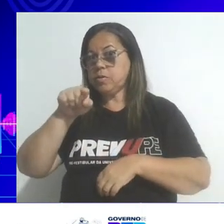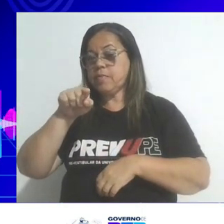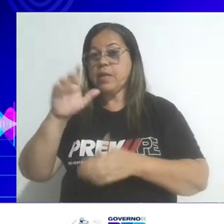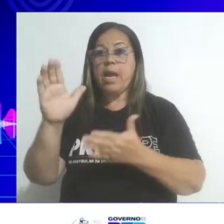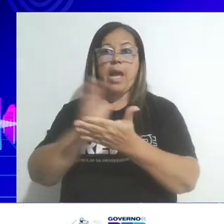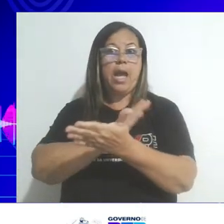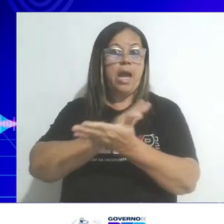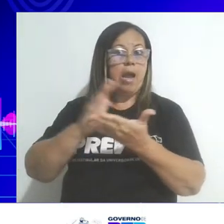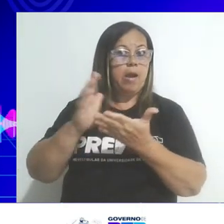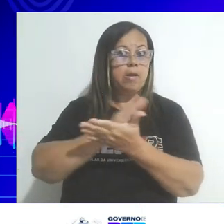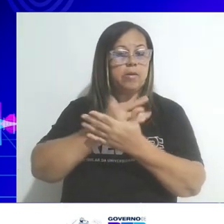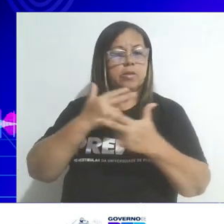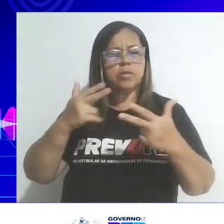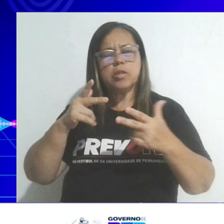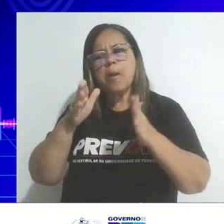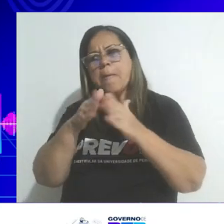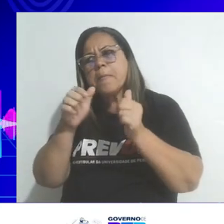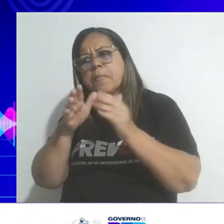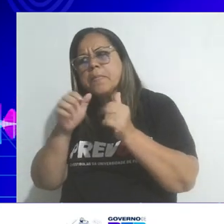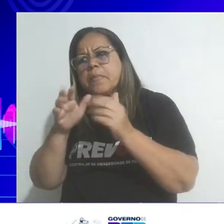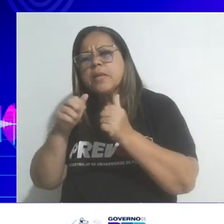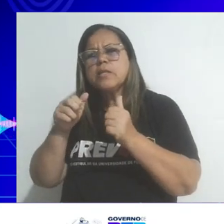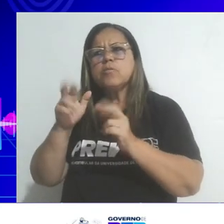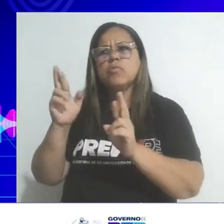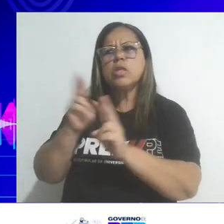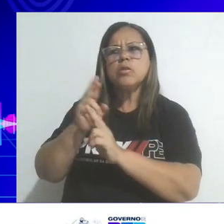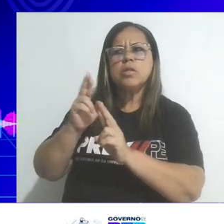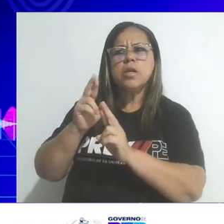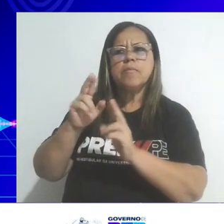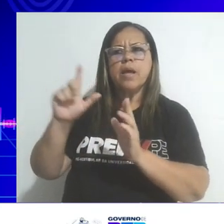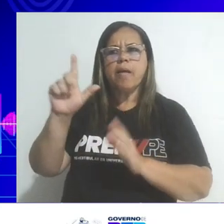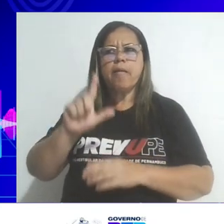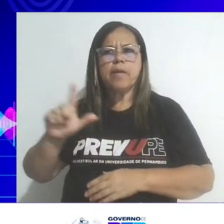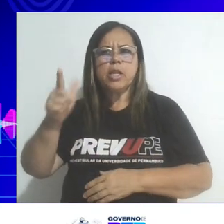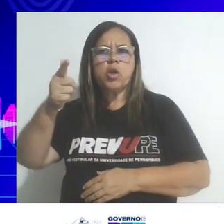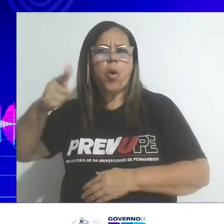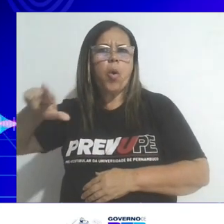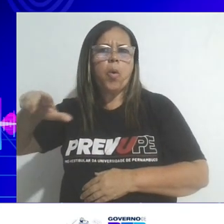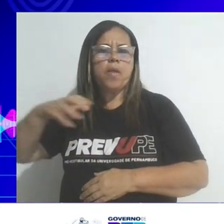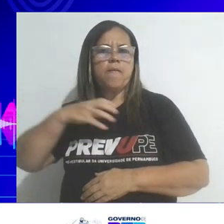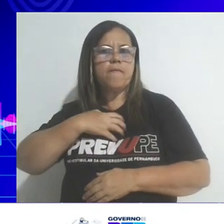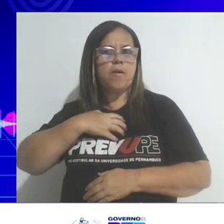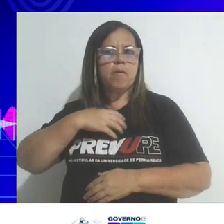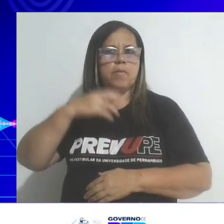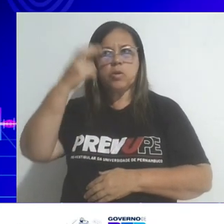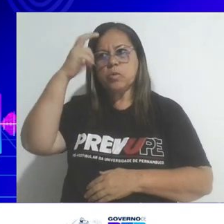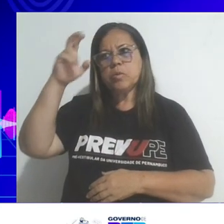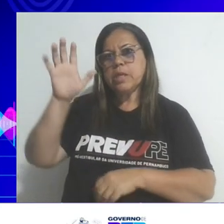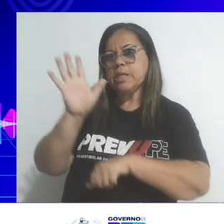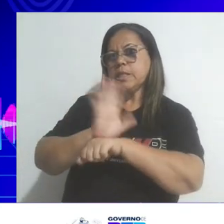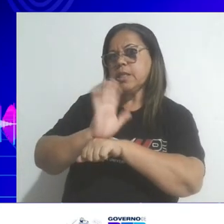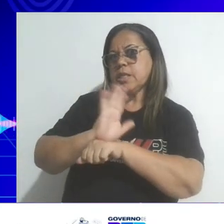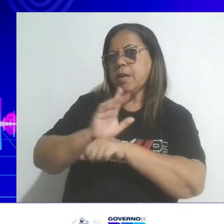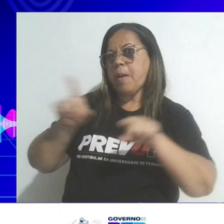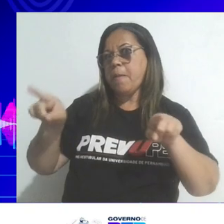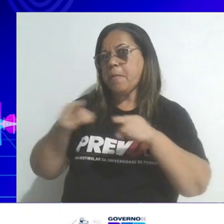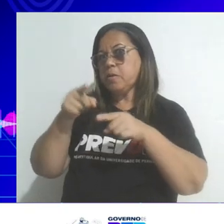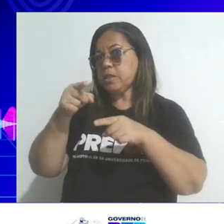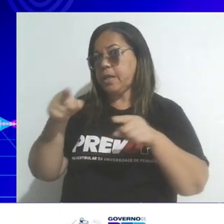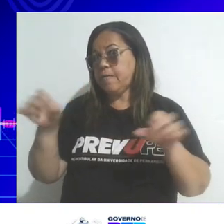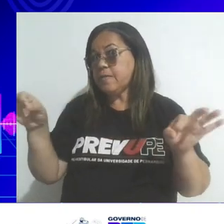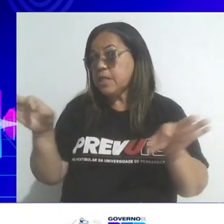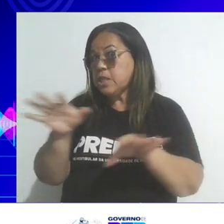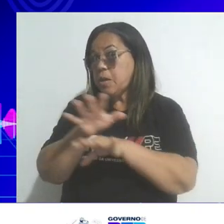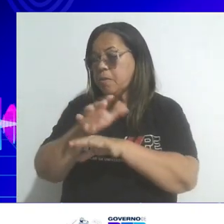algumas situações será solicitado que acione a obra literária com outras formas culturais como cinema em música Esteja apto a